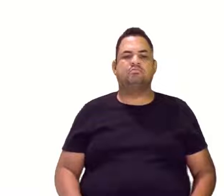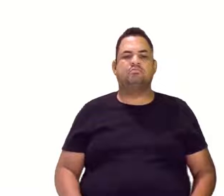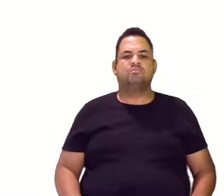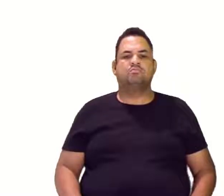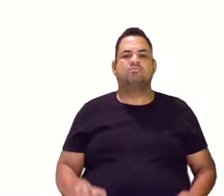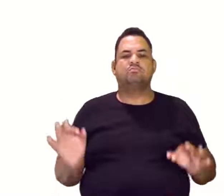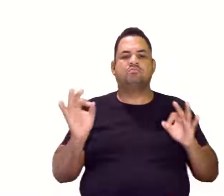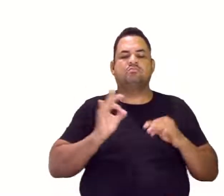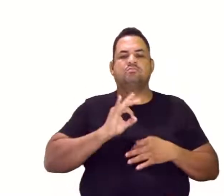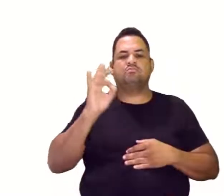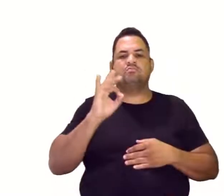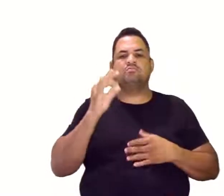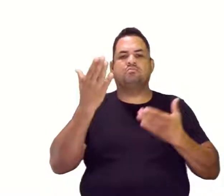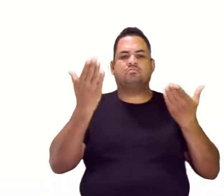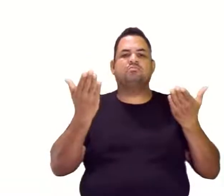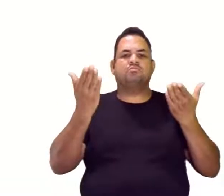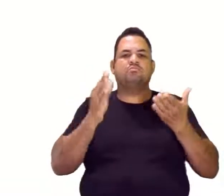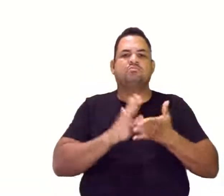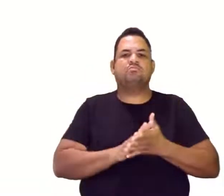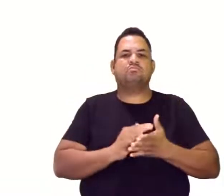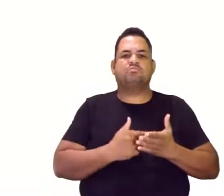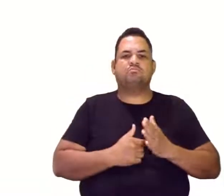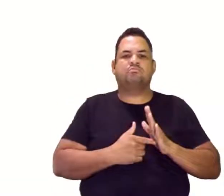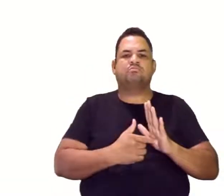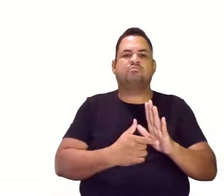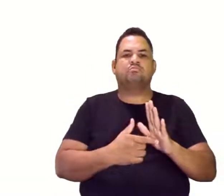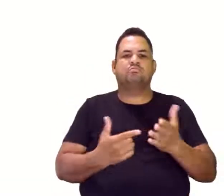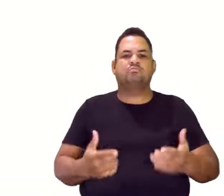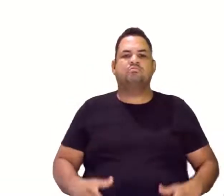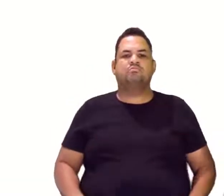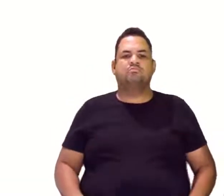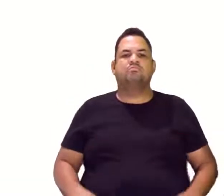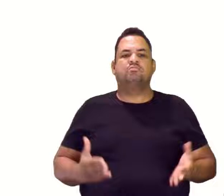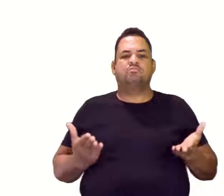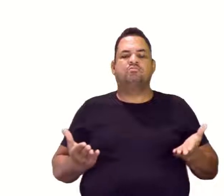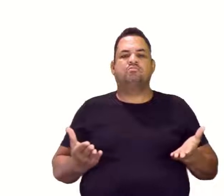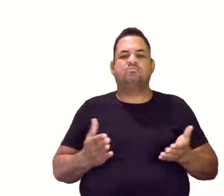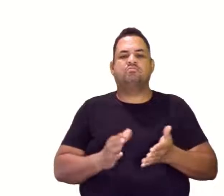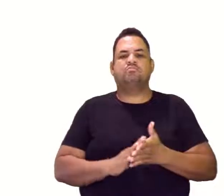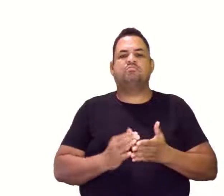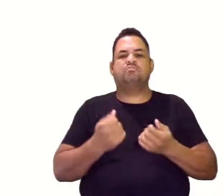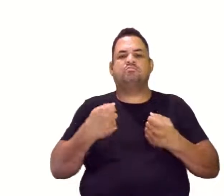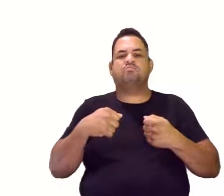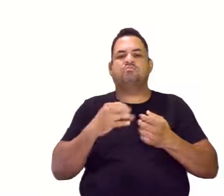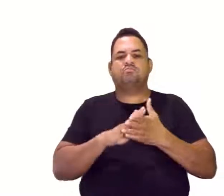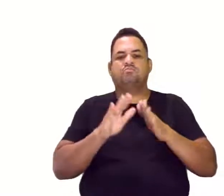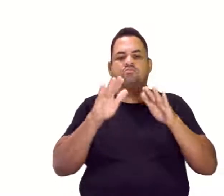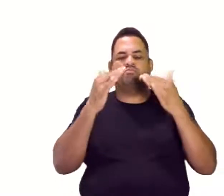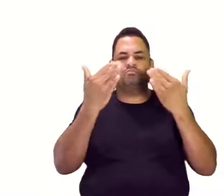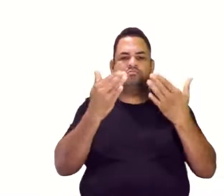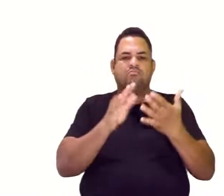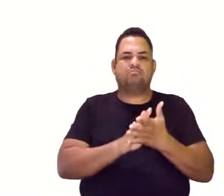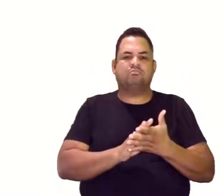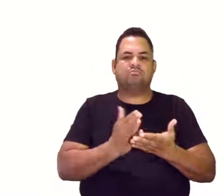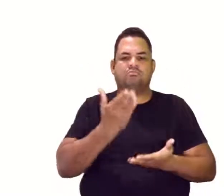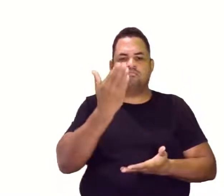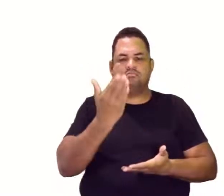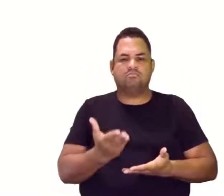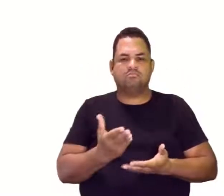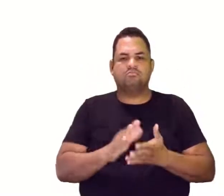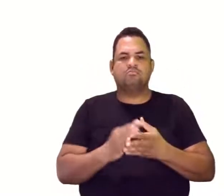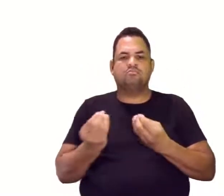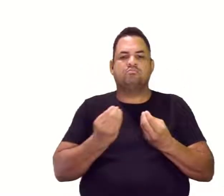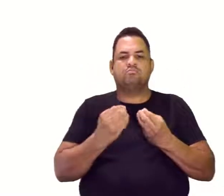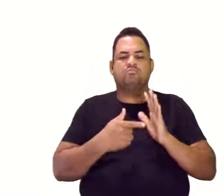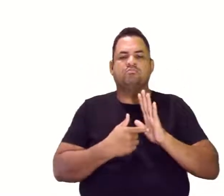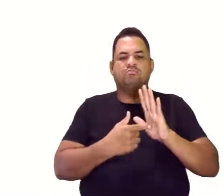de porcentagem. Então, ela pode aparecer dessas 3 formas, né? Então, por isso que você pode ficar ligado aí nessas